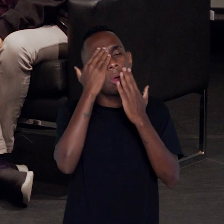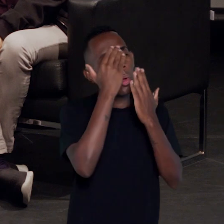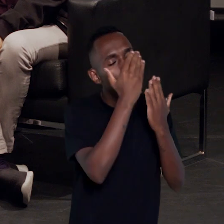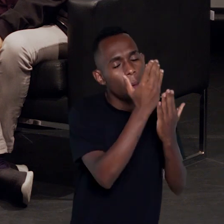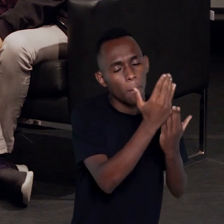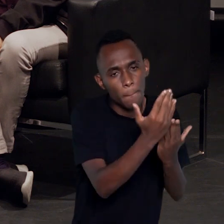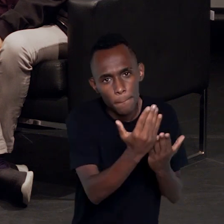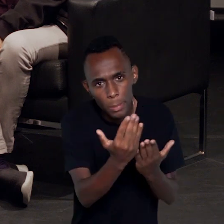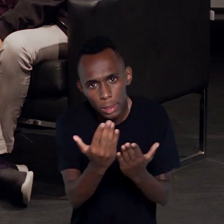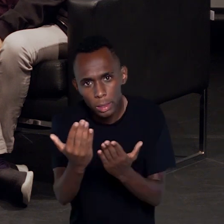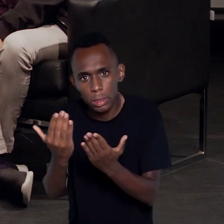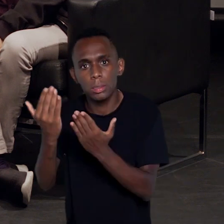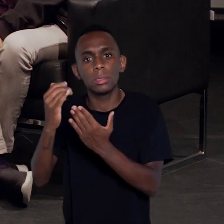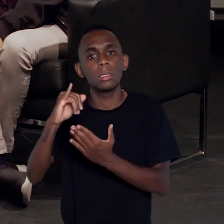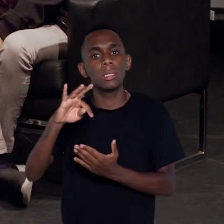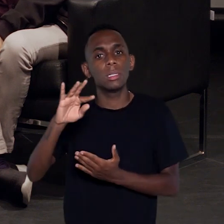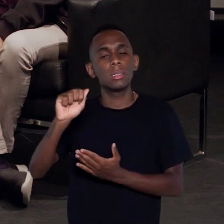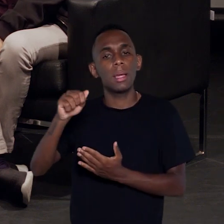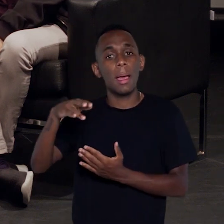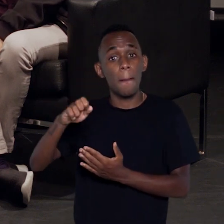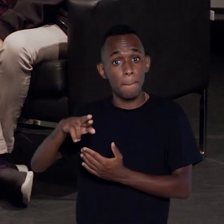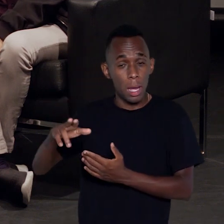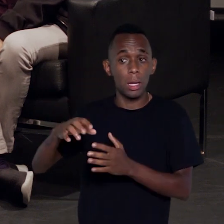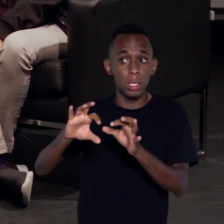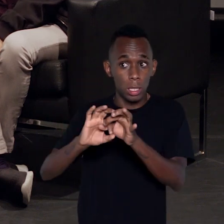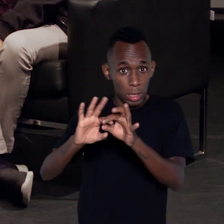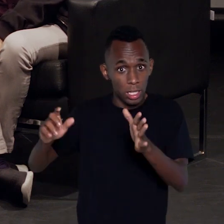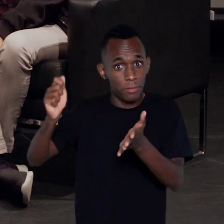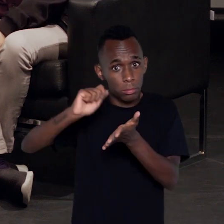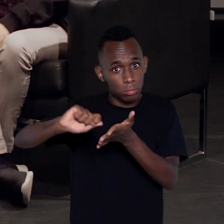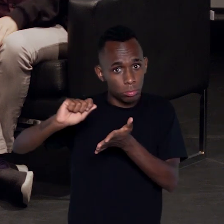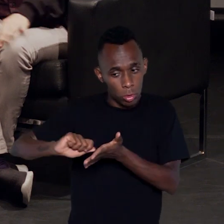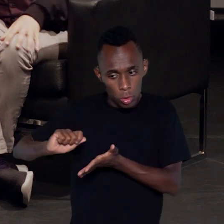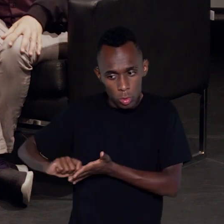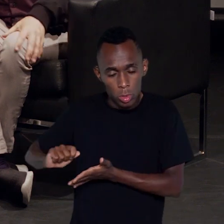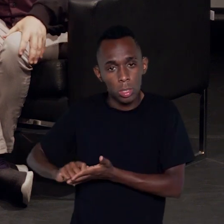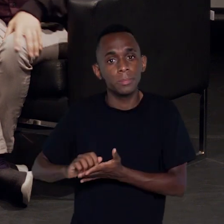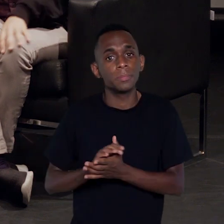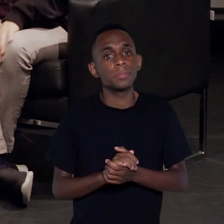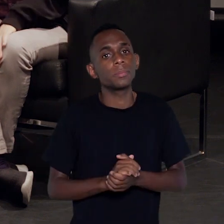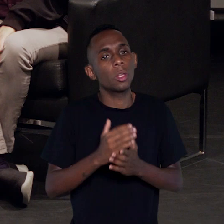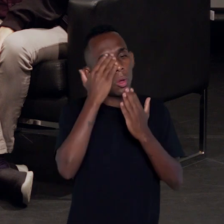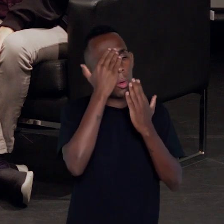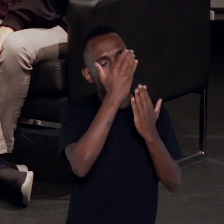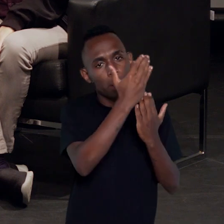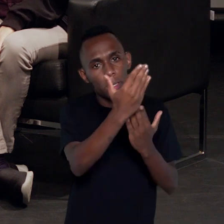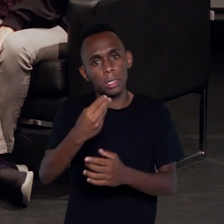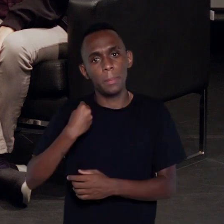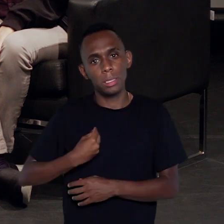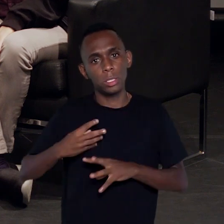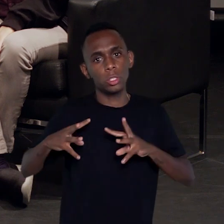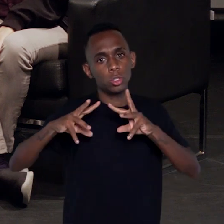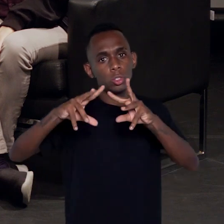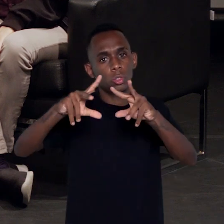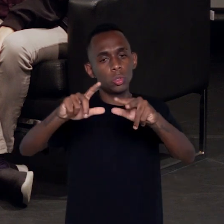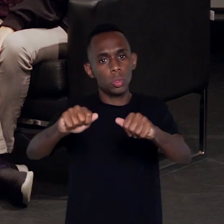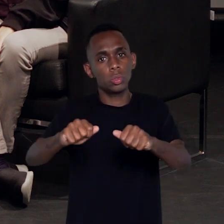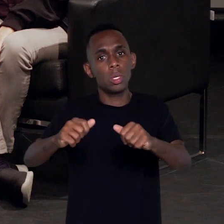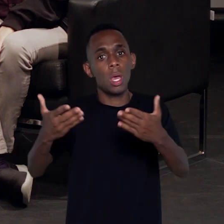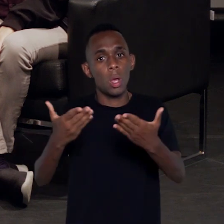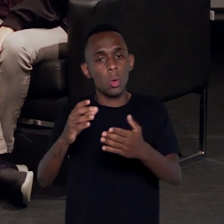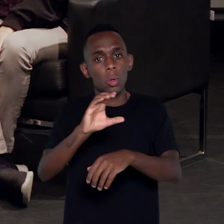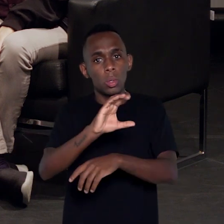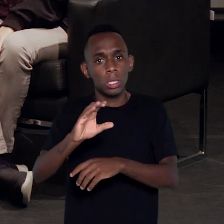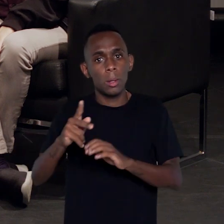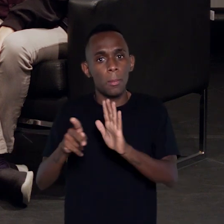Gente, muitíssimo obrigado. Então, o Itamar vai ficar disponível aqui para os autógrafos. E eu agradeço a presença de todos e passo